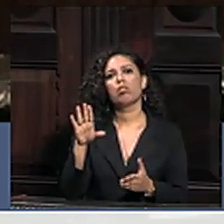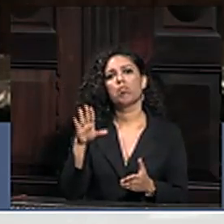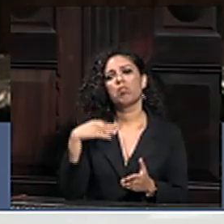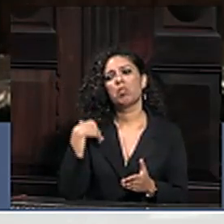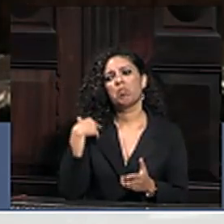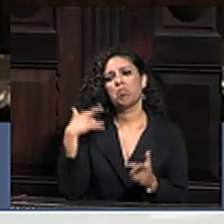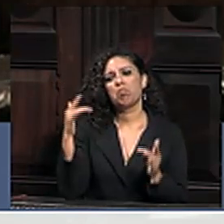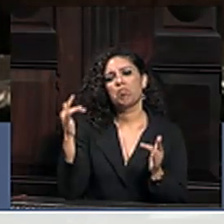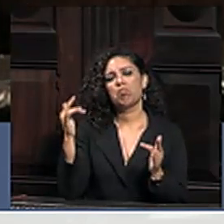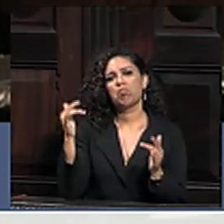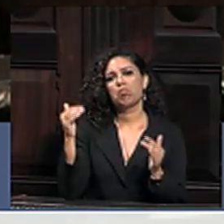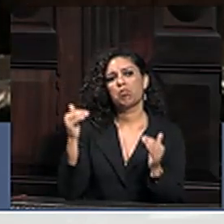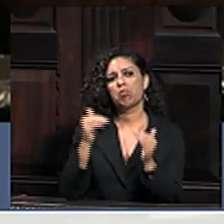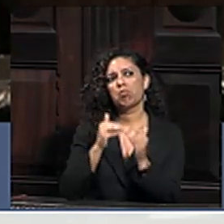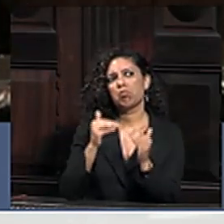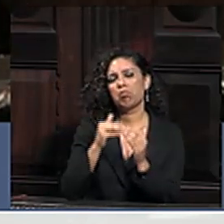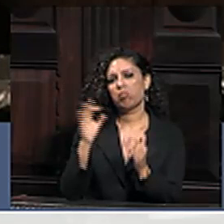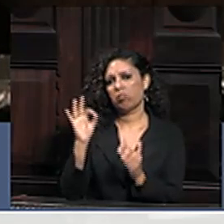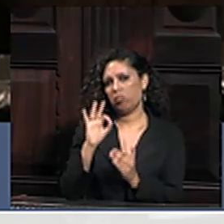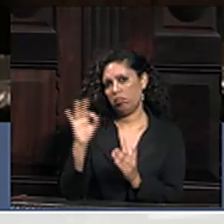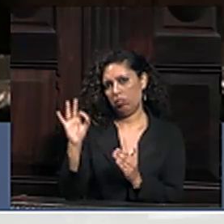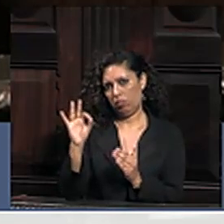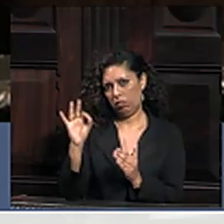não farei também aqui o exercício